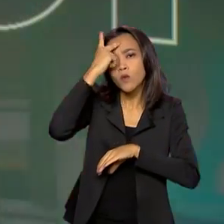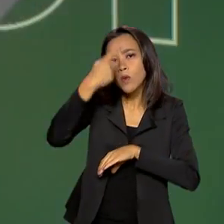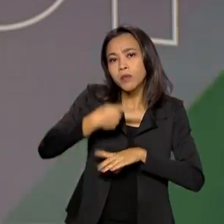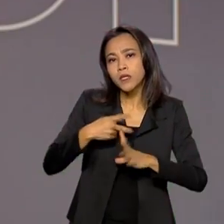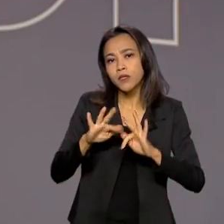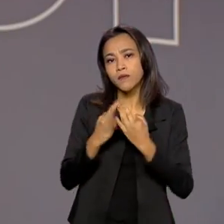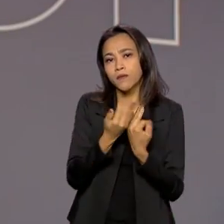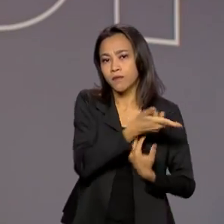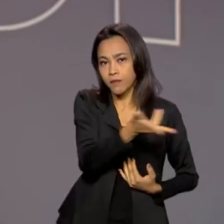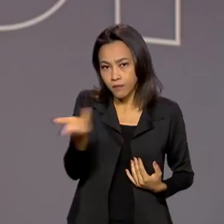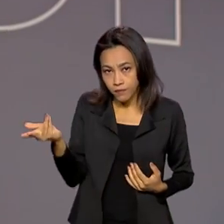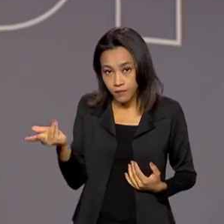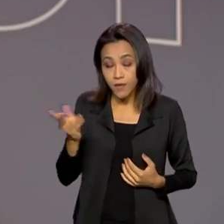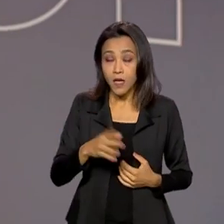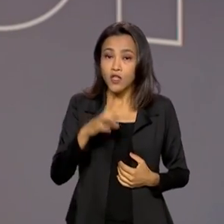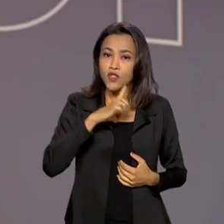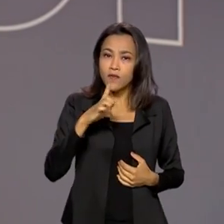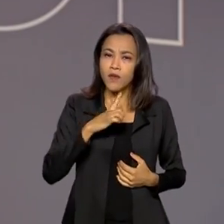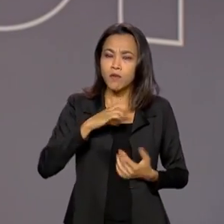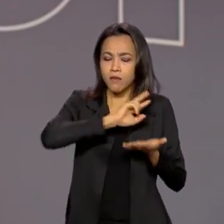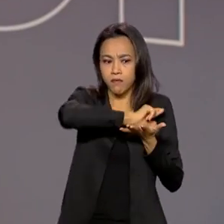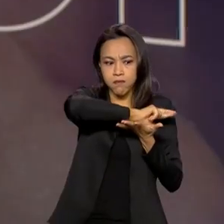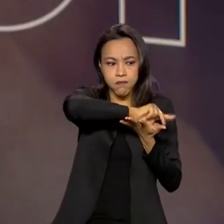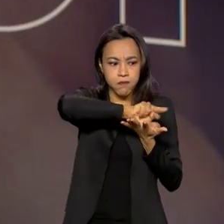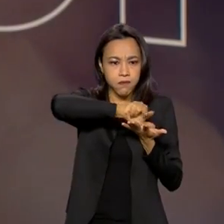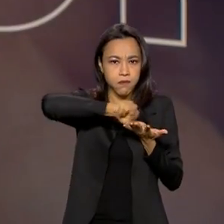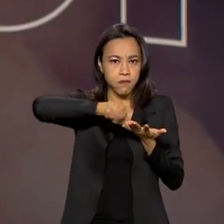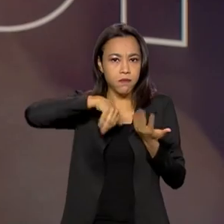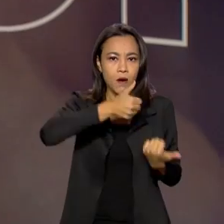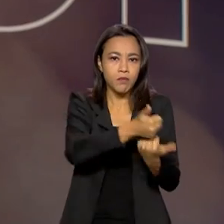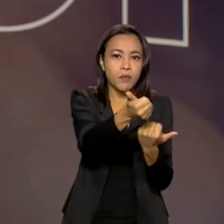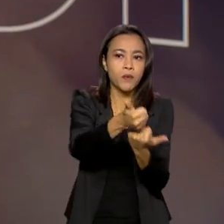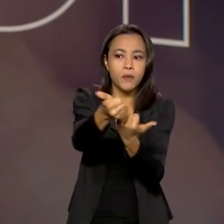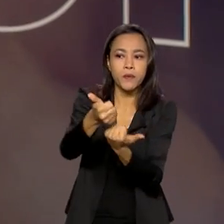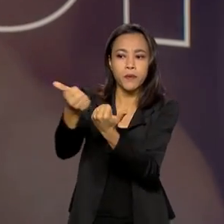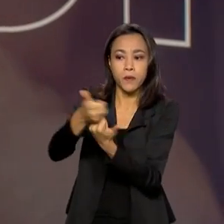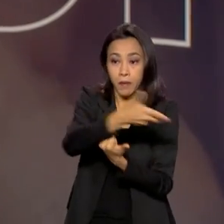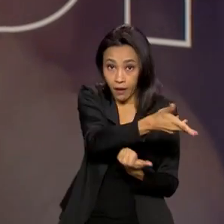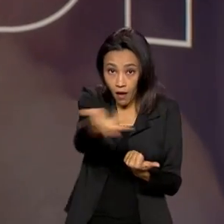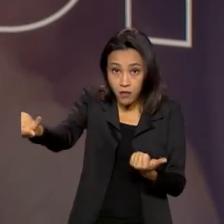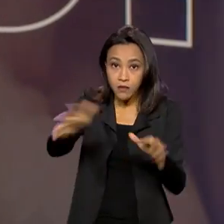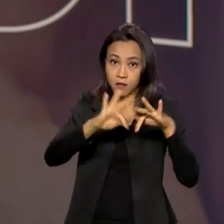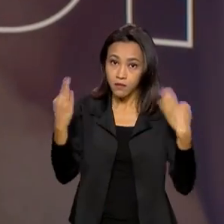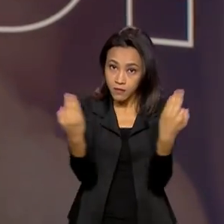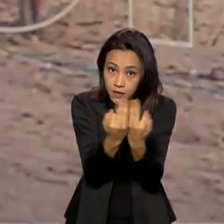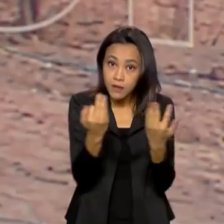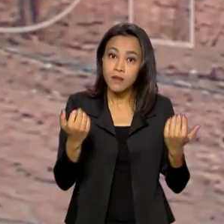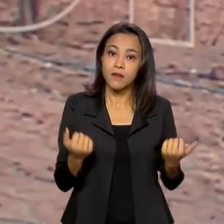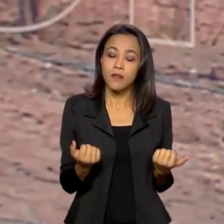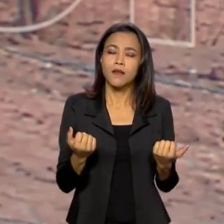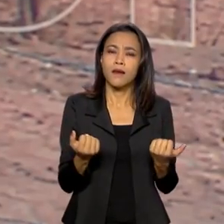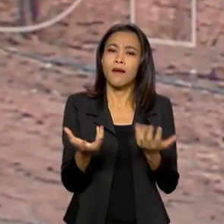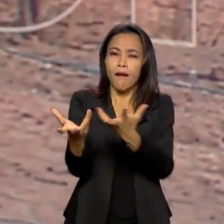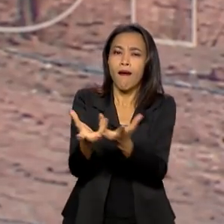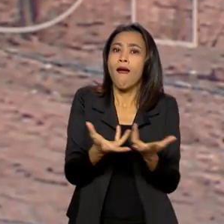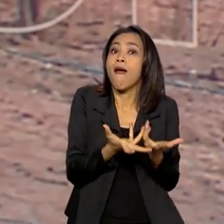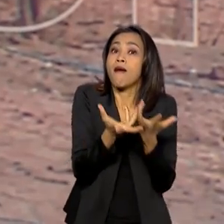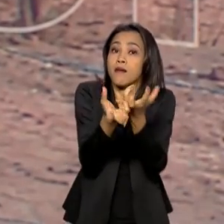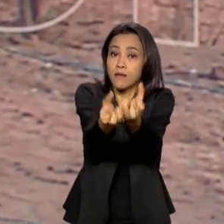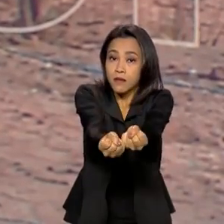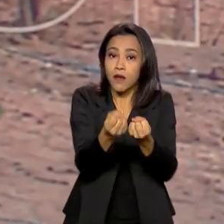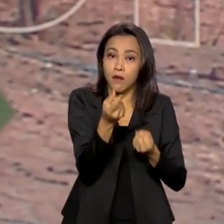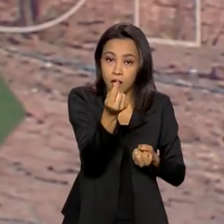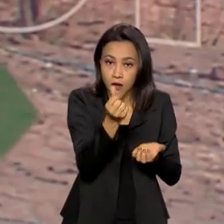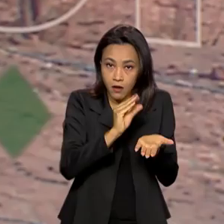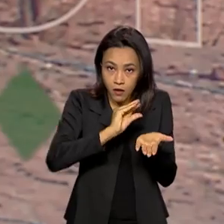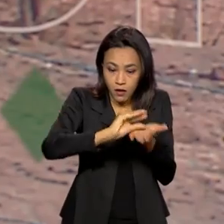Brasil nós trouxemos uma série de benefícios de incentivos para que as famílias que recebem o programa de transferência